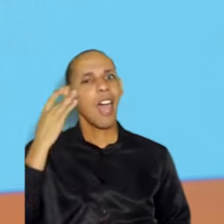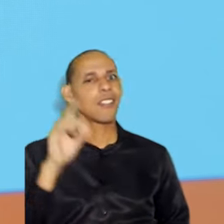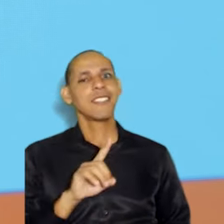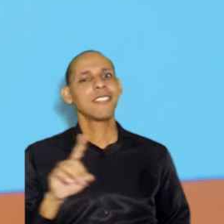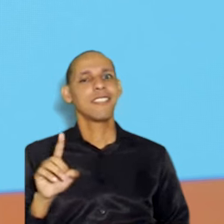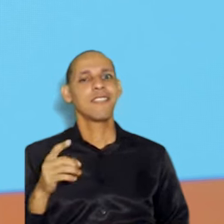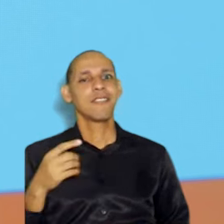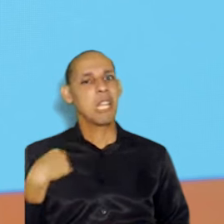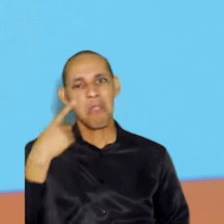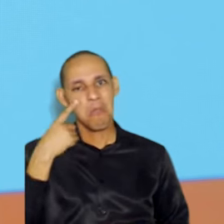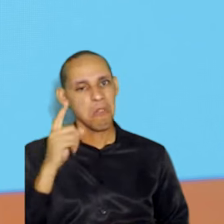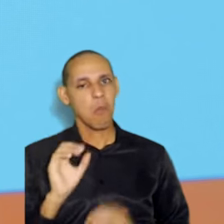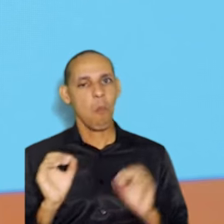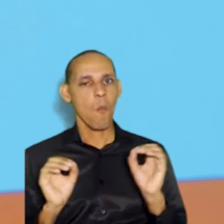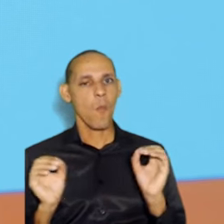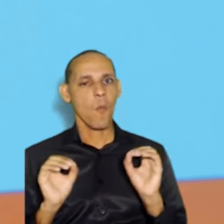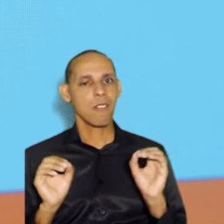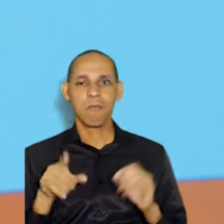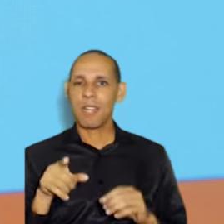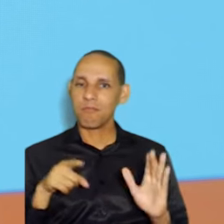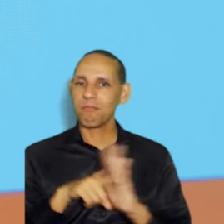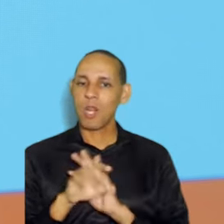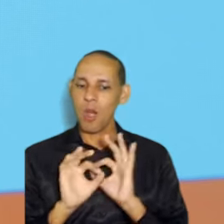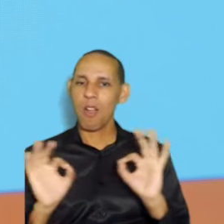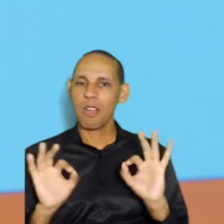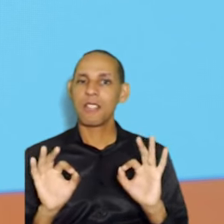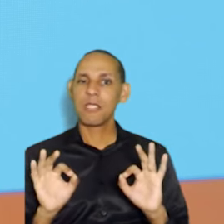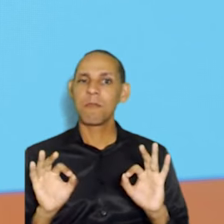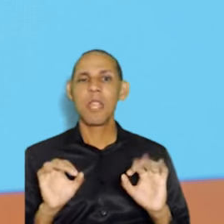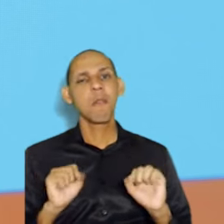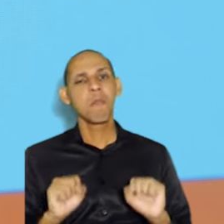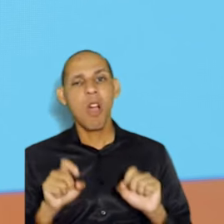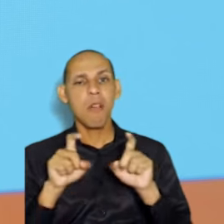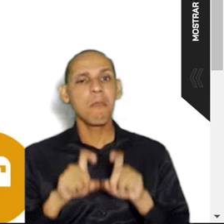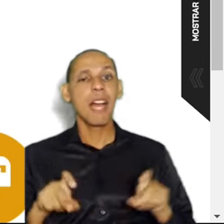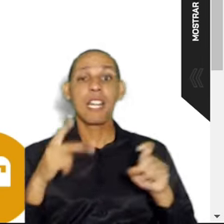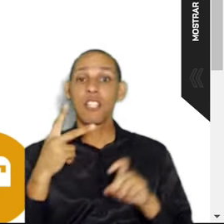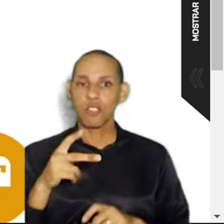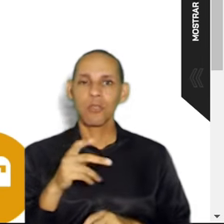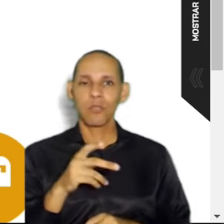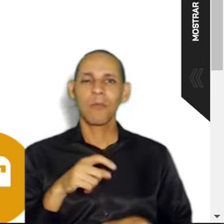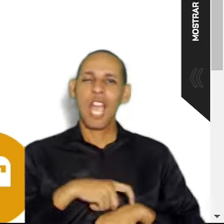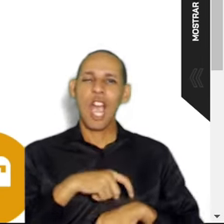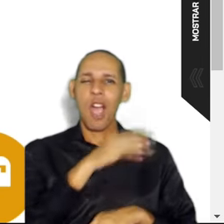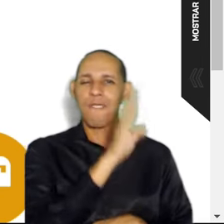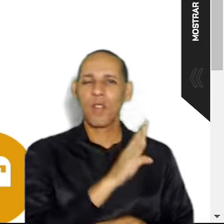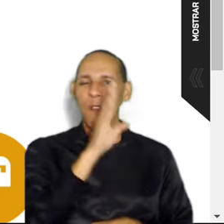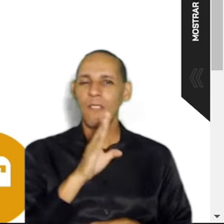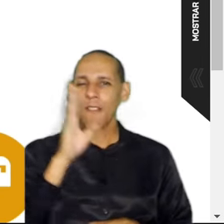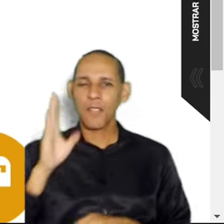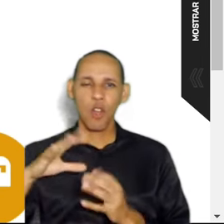horário diferente eh mas como você quando faz o cadastro aqui você aponta que você é do fuso horário né de Brasília